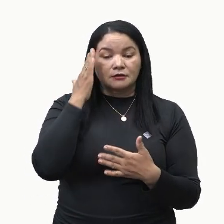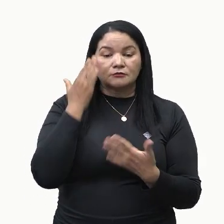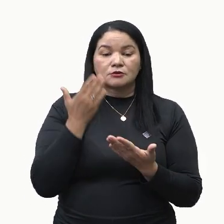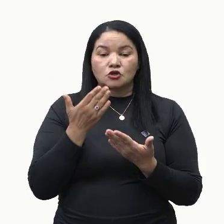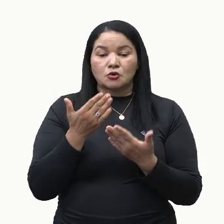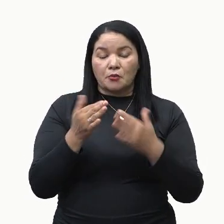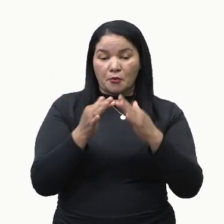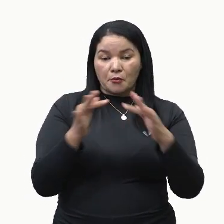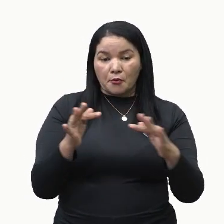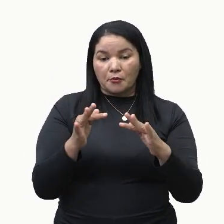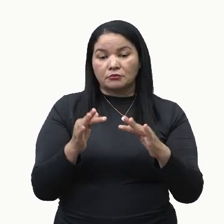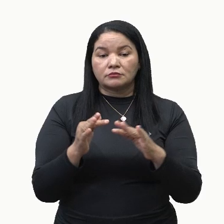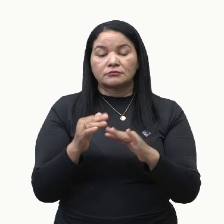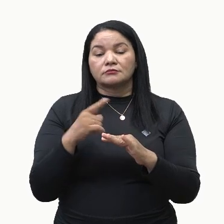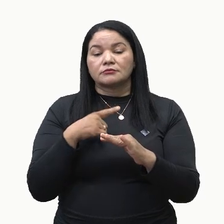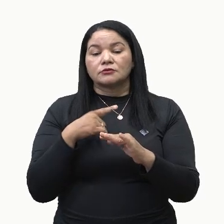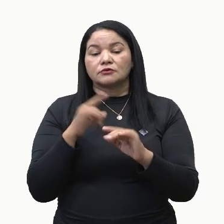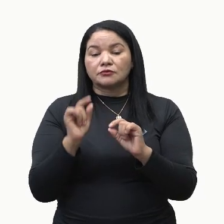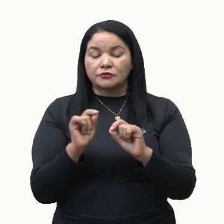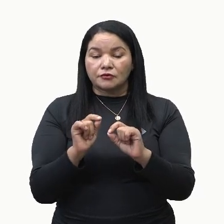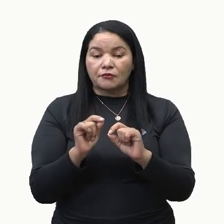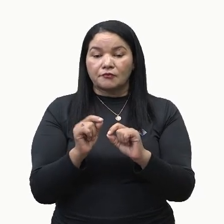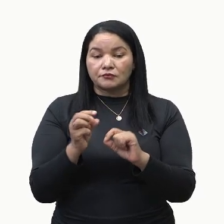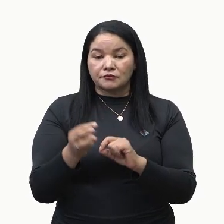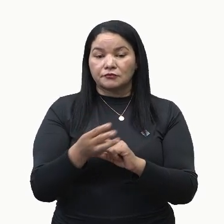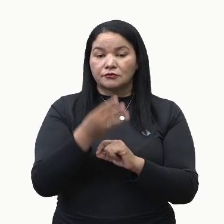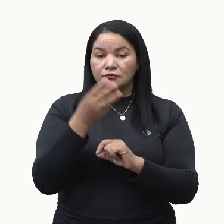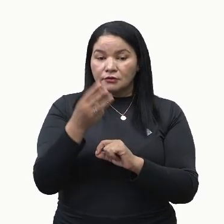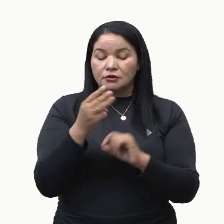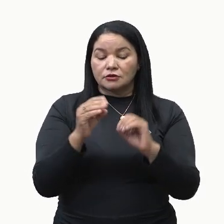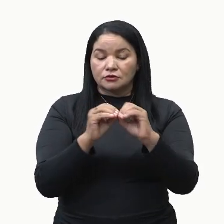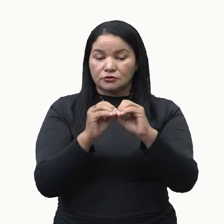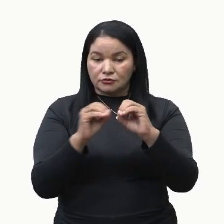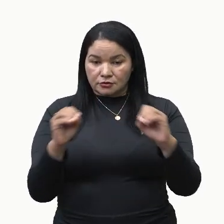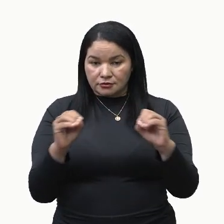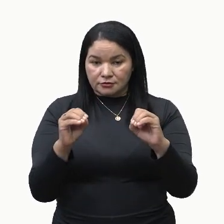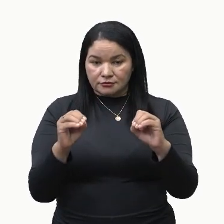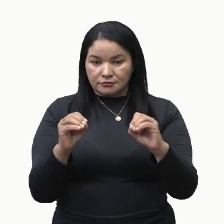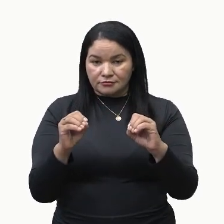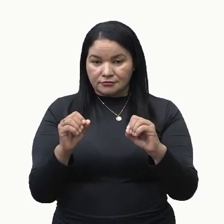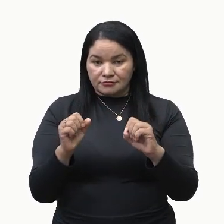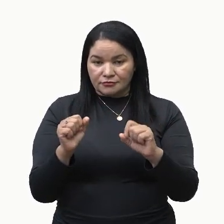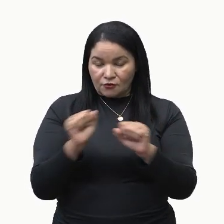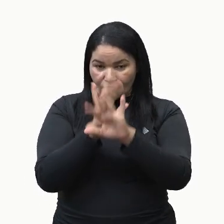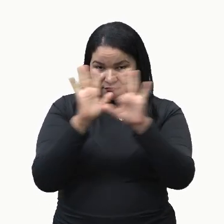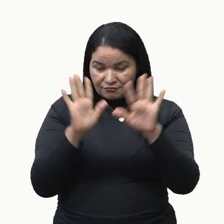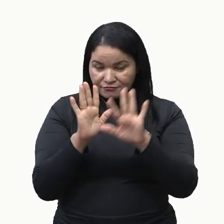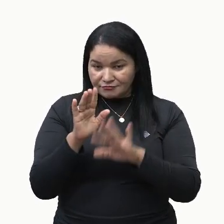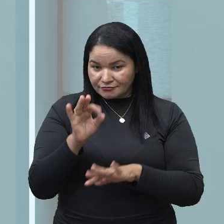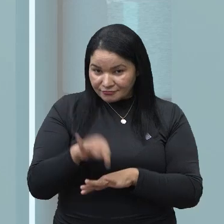período aí nós temos três orações. Ficou claro aí então